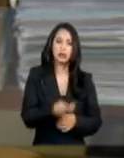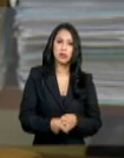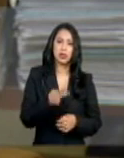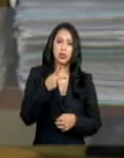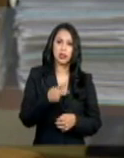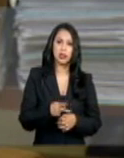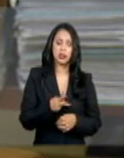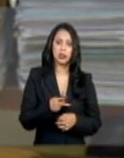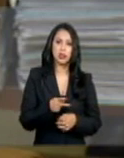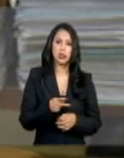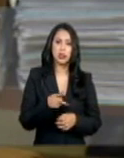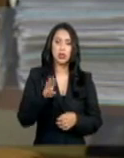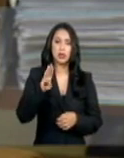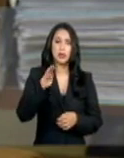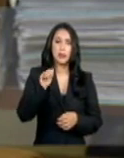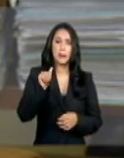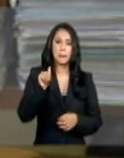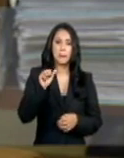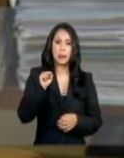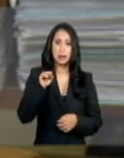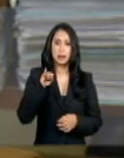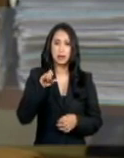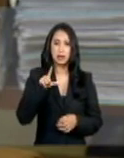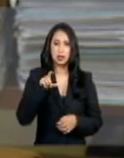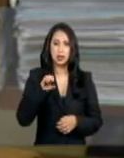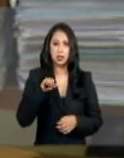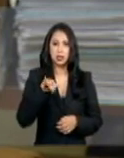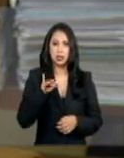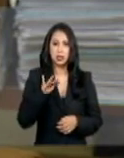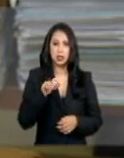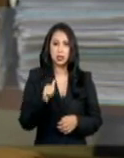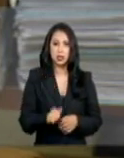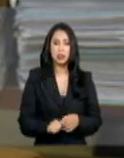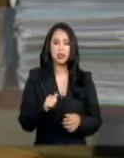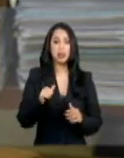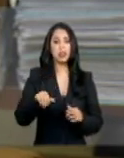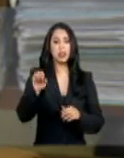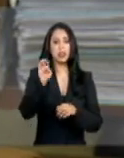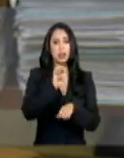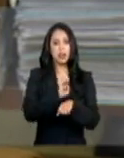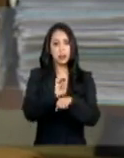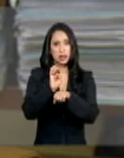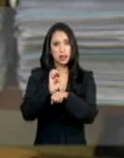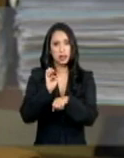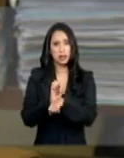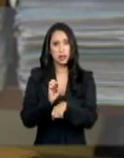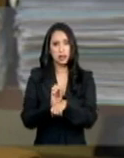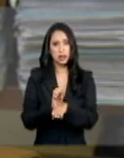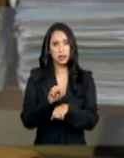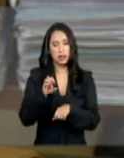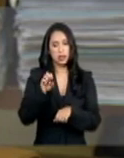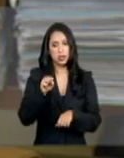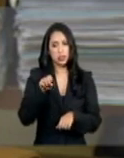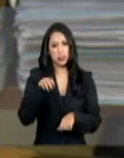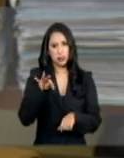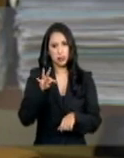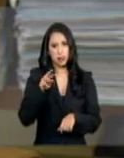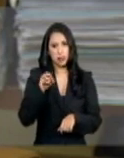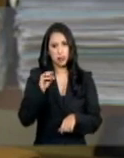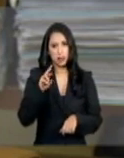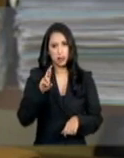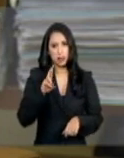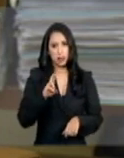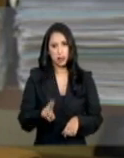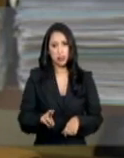basiléia de promover uma aproximação do aparelho do estado e determinados setores da iniciativa privada para o fim de